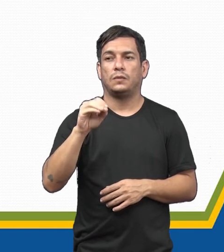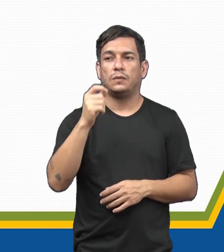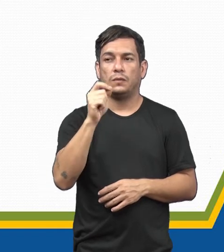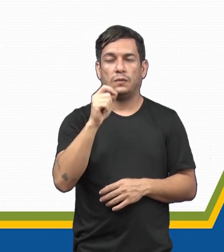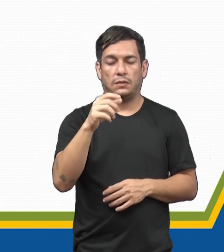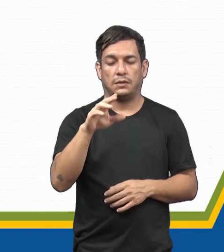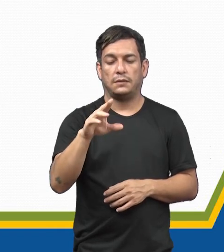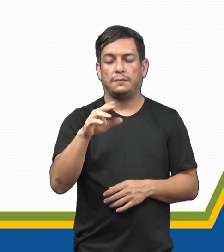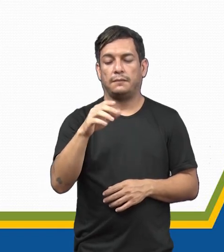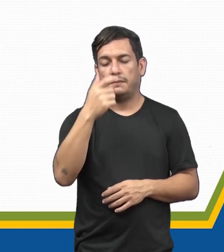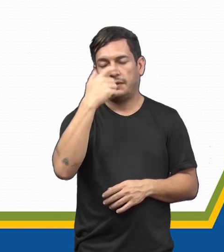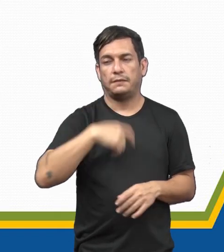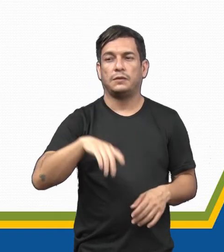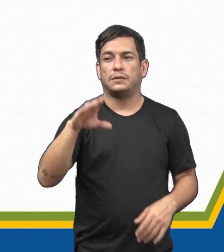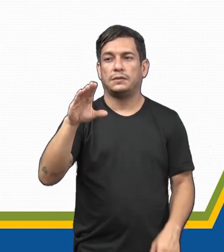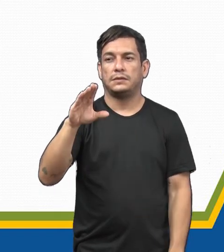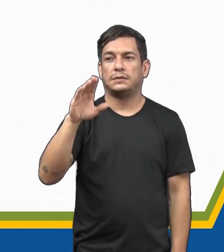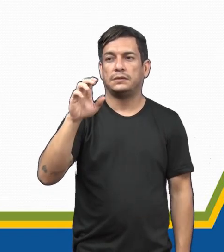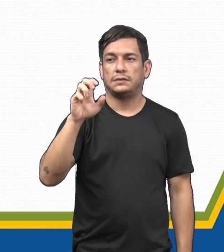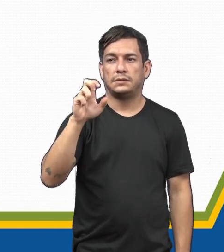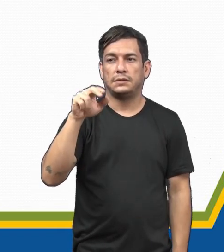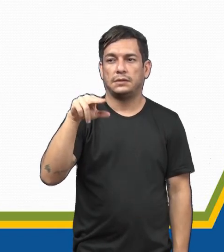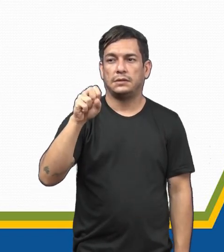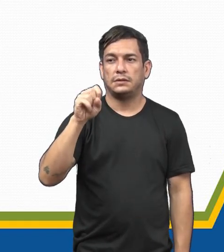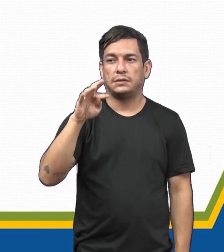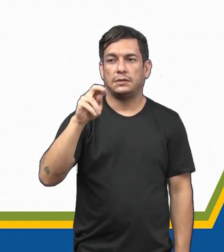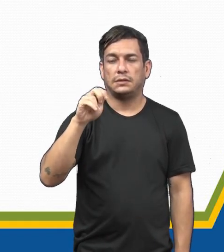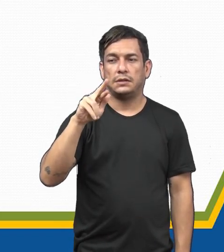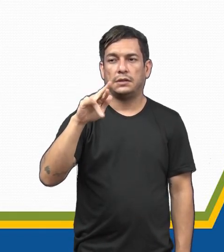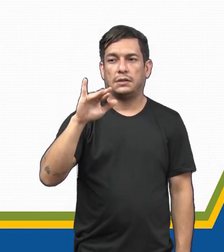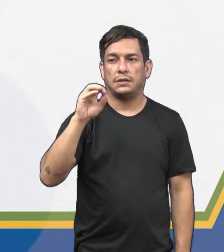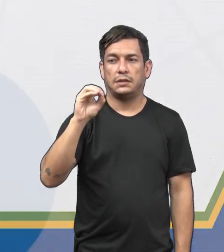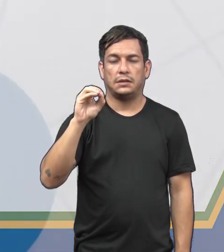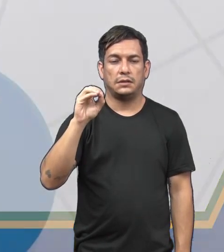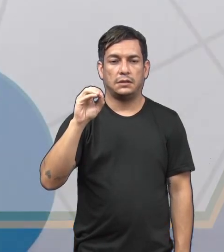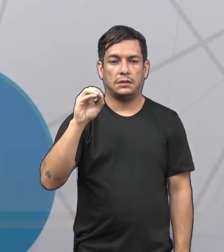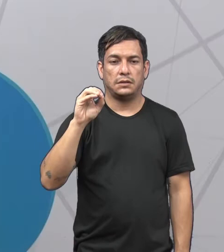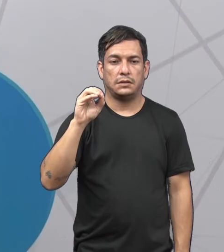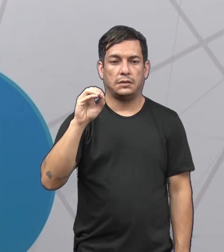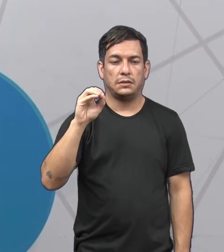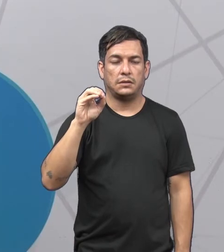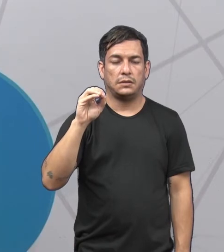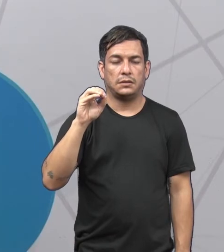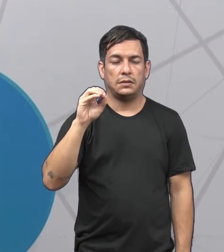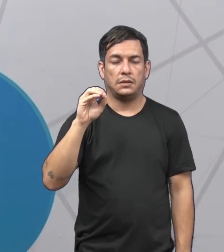perfil censitário. Onde é que o voto indireto, né? Ou seja,